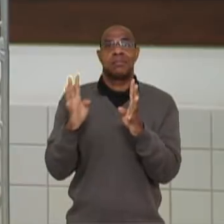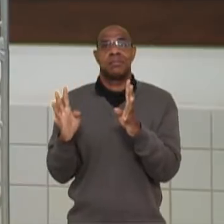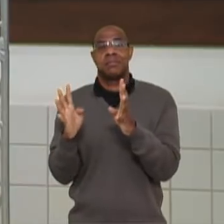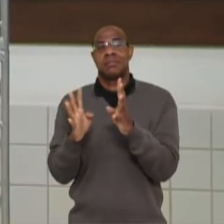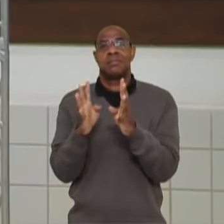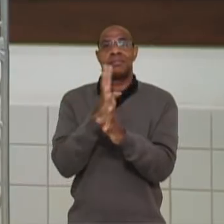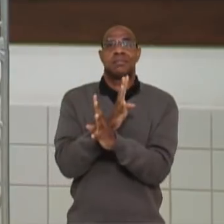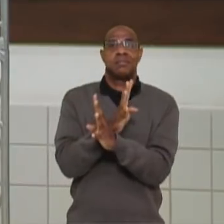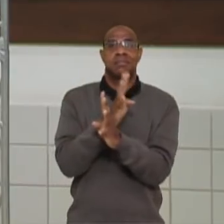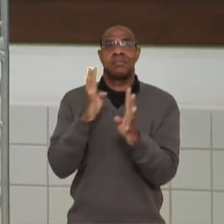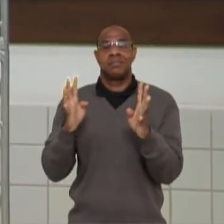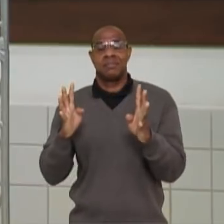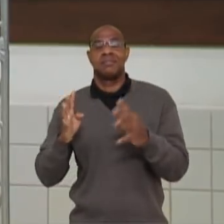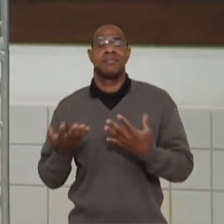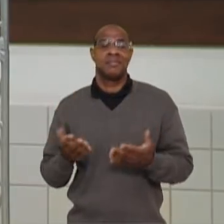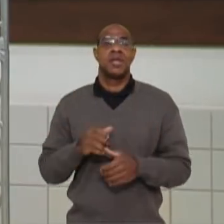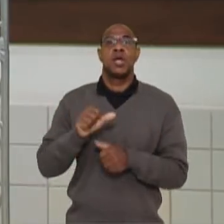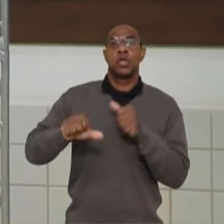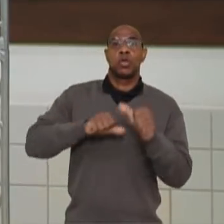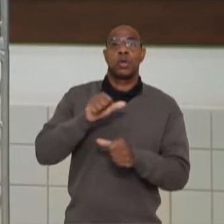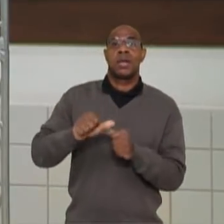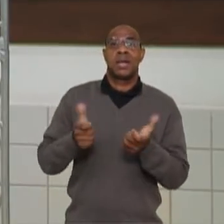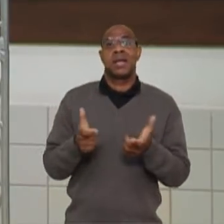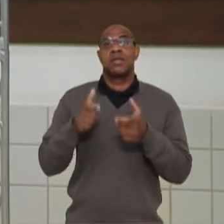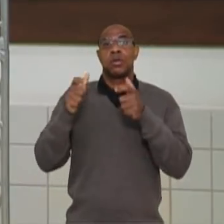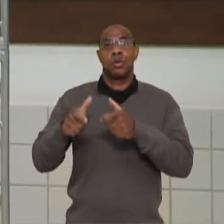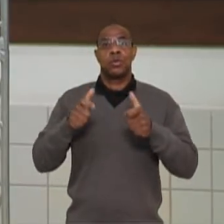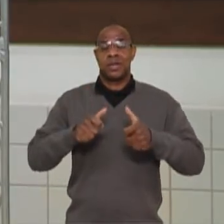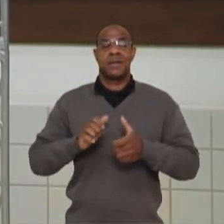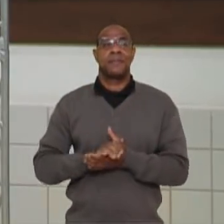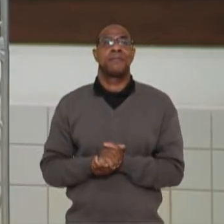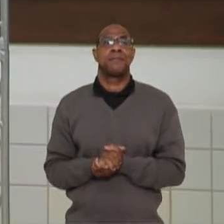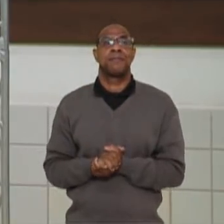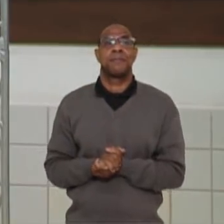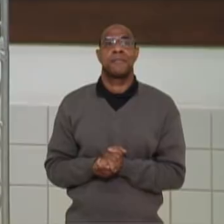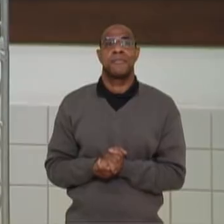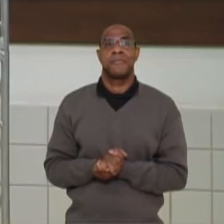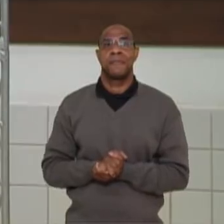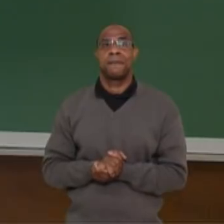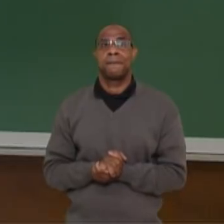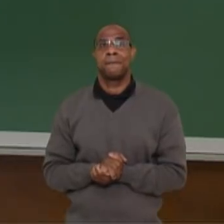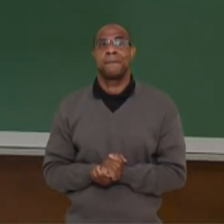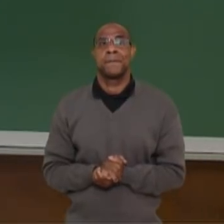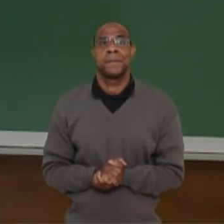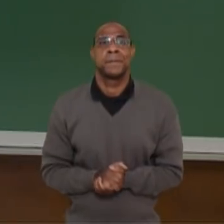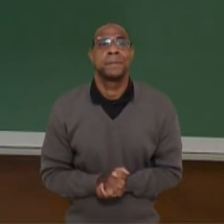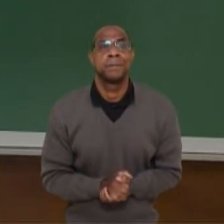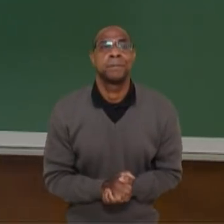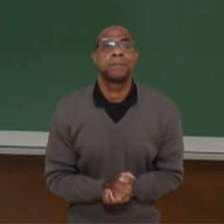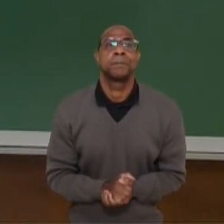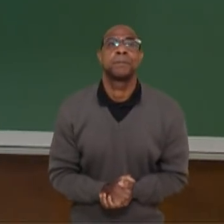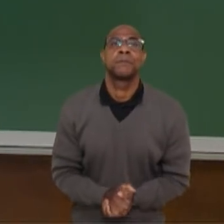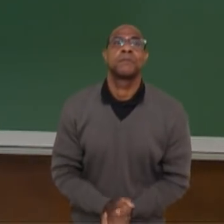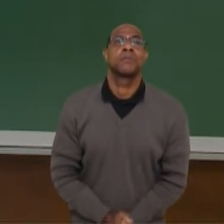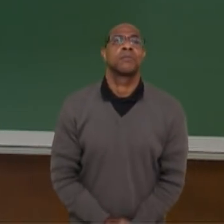escolha anterior da quantidade de escolhas seguintes. Tá bom? Então tá lá. Ó.